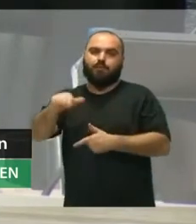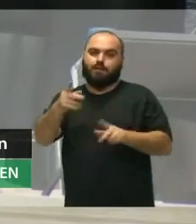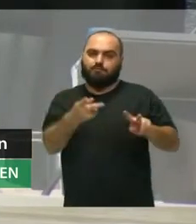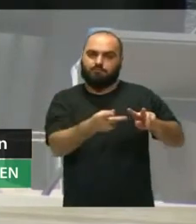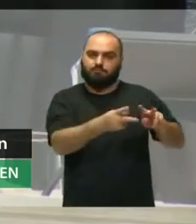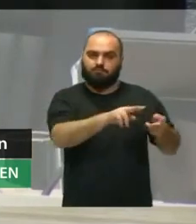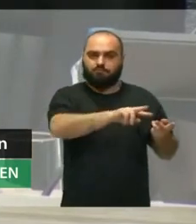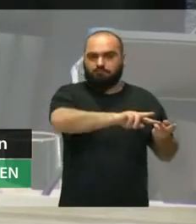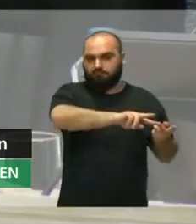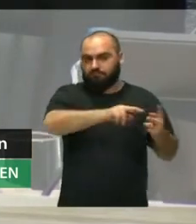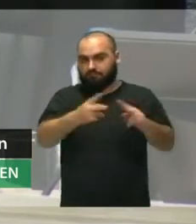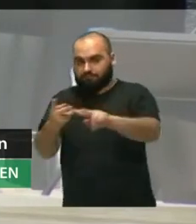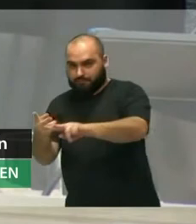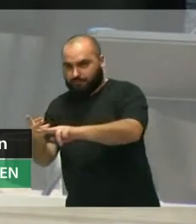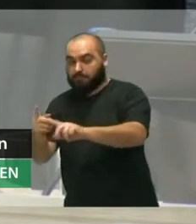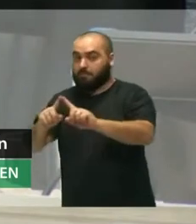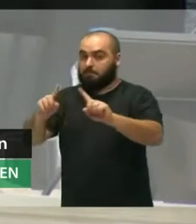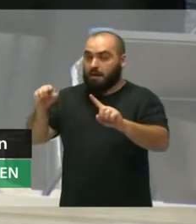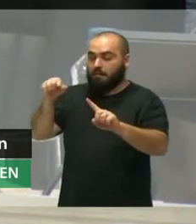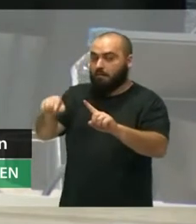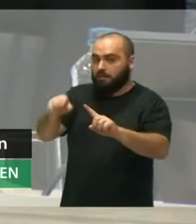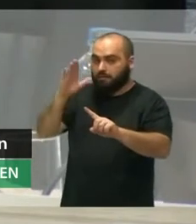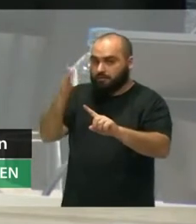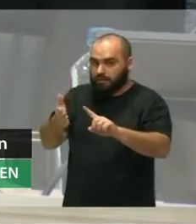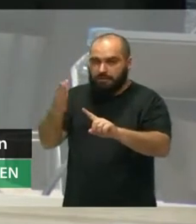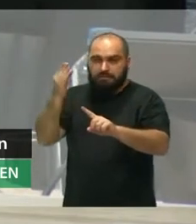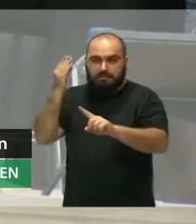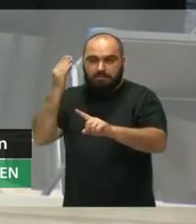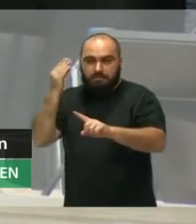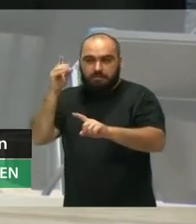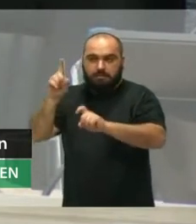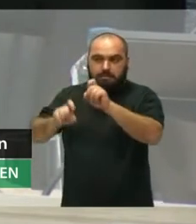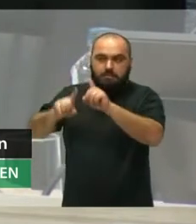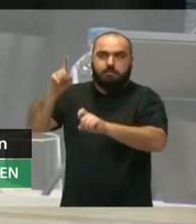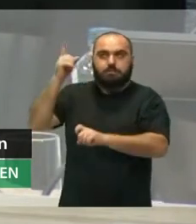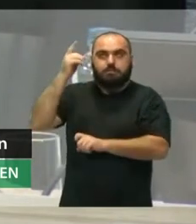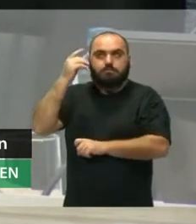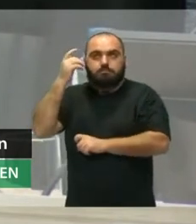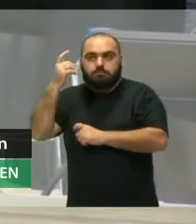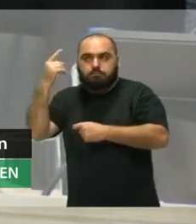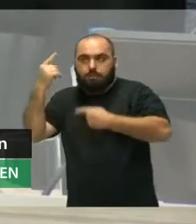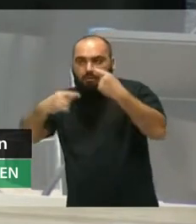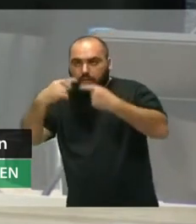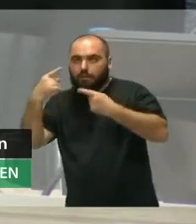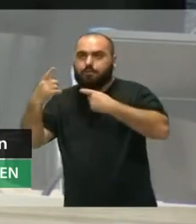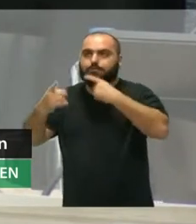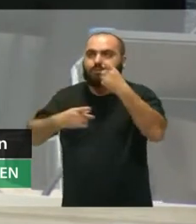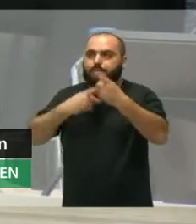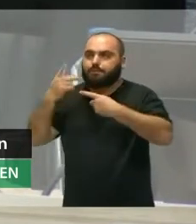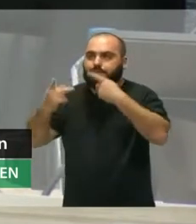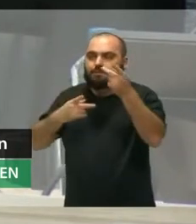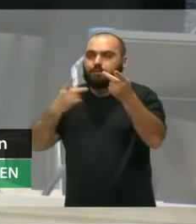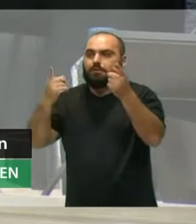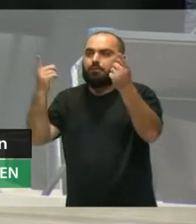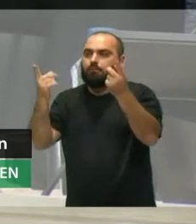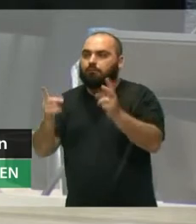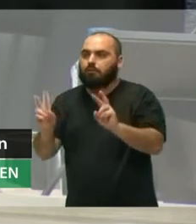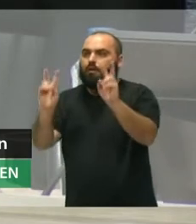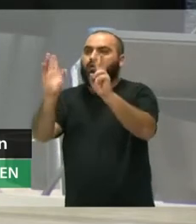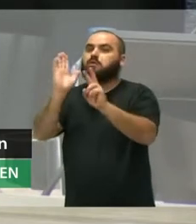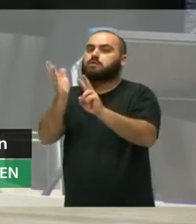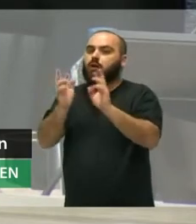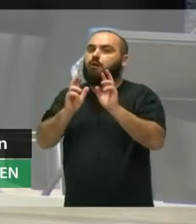transferido. Mas nós estamos já há algum tempo discutindo custeio, já tivemos algumas reuniões